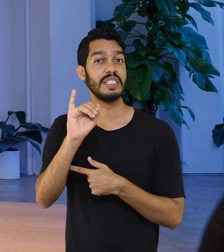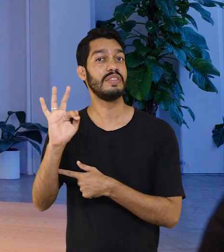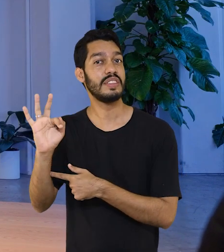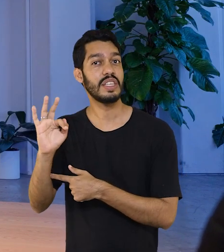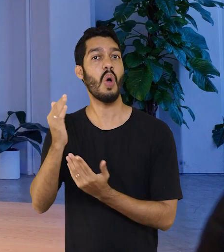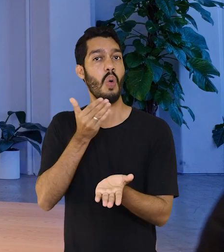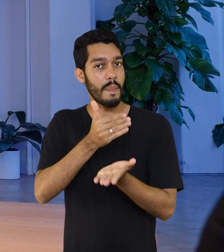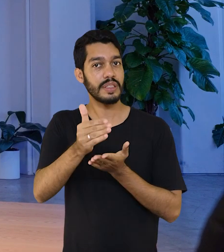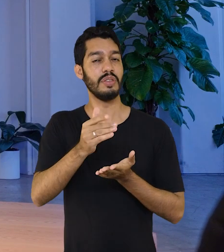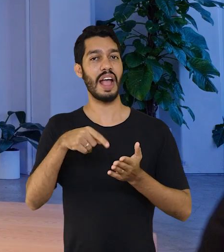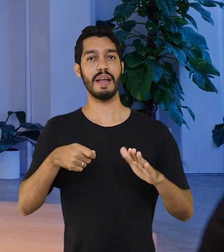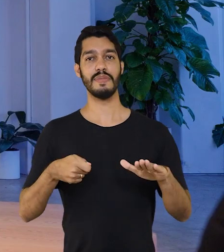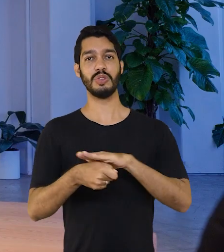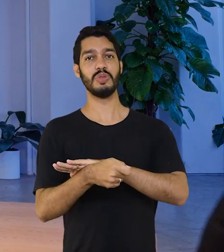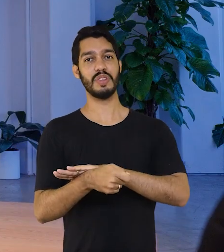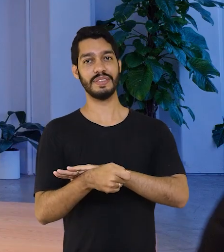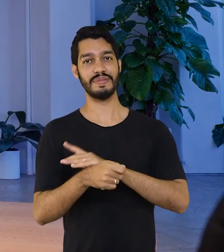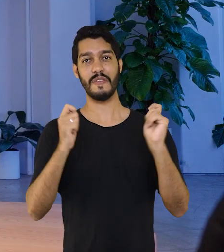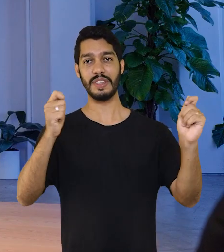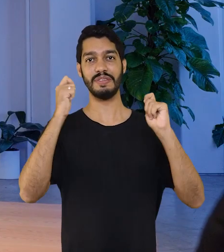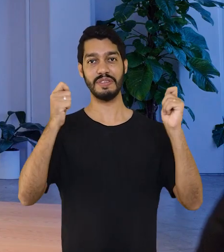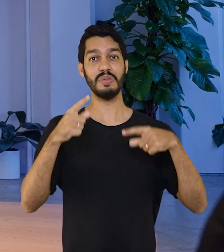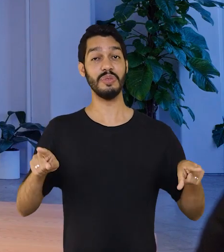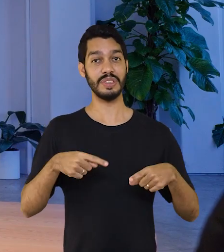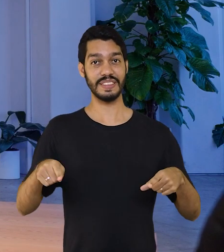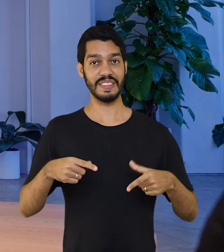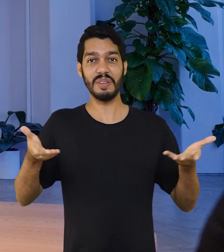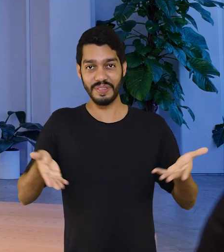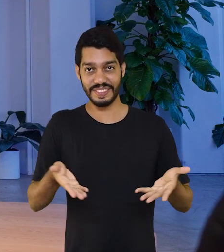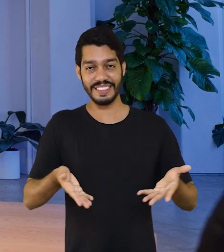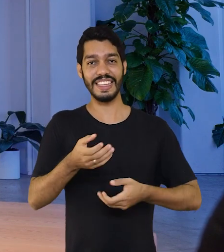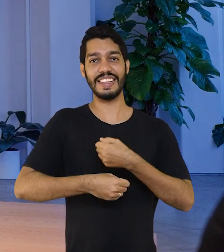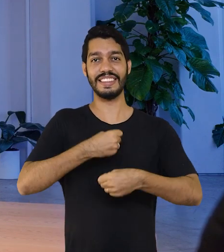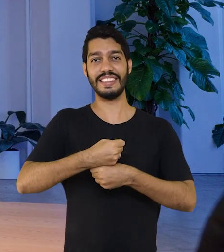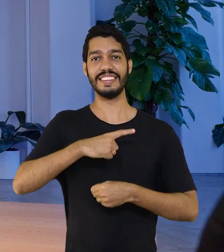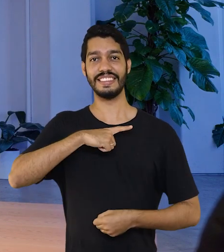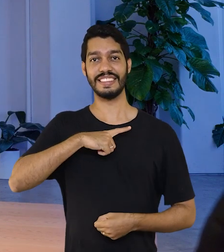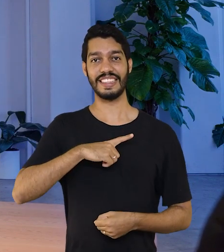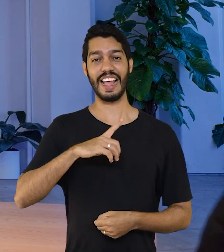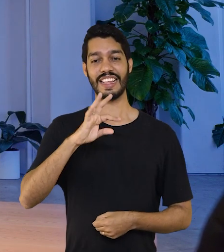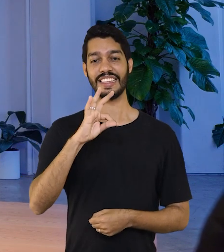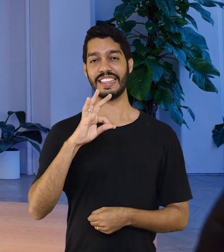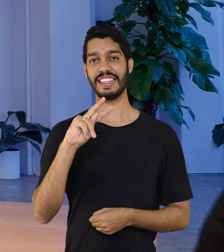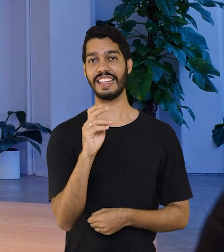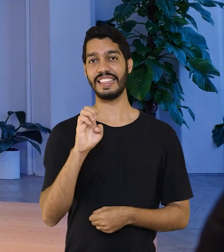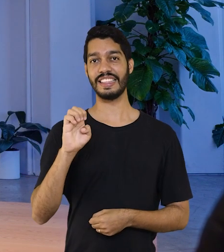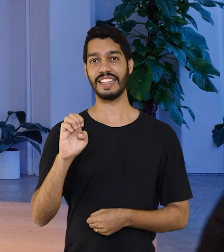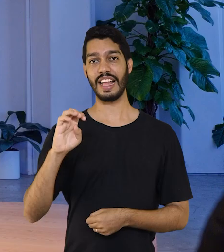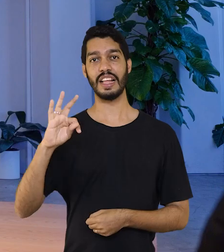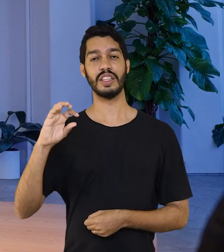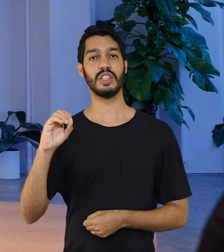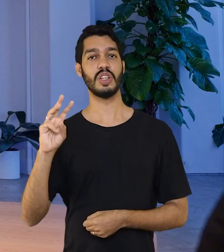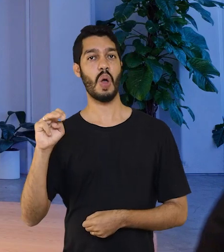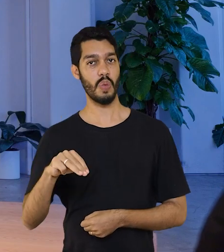aí, CIF começou a patrocinar os festivais de música. Essa aqui é uma ação real no último The Town, esse ano, em que eles viraram